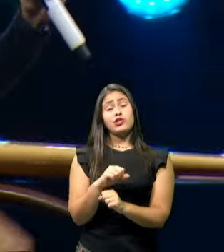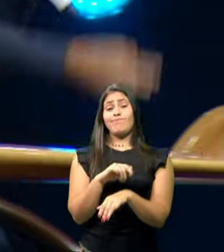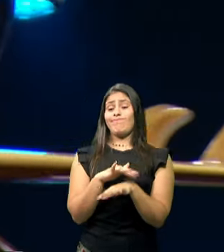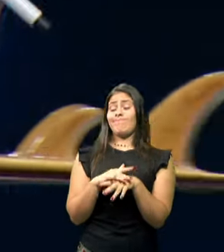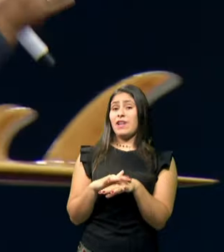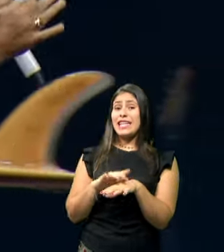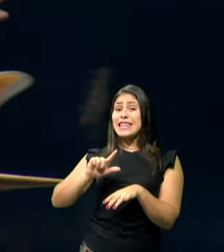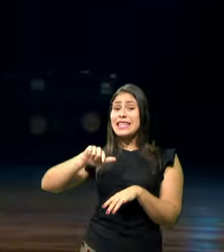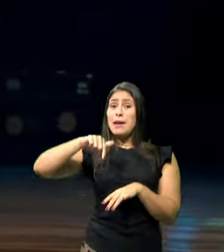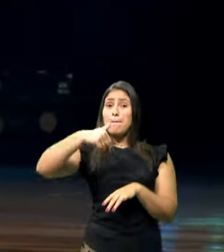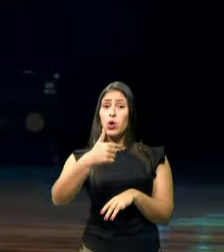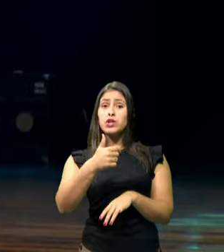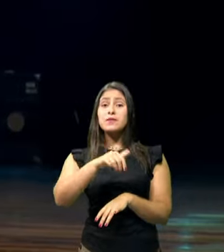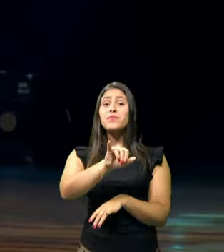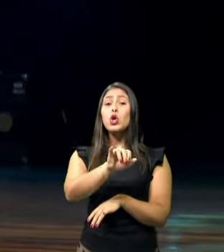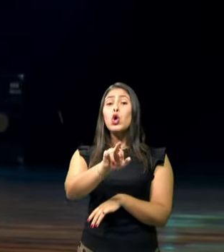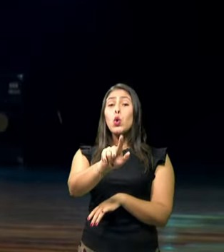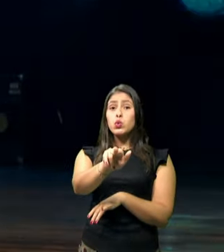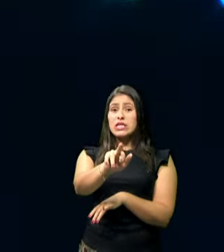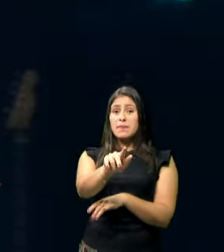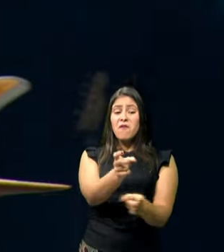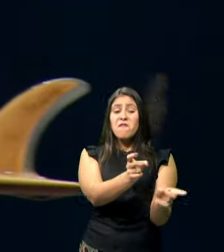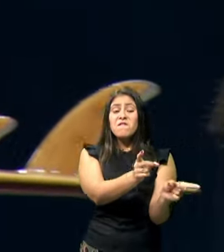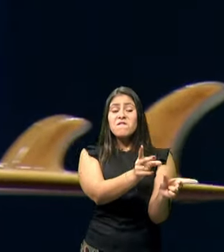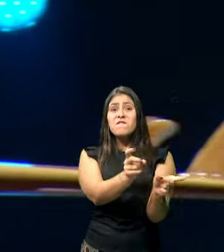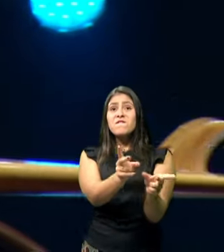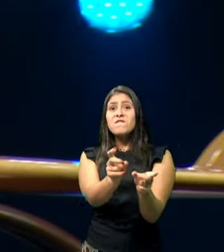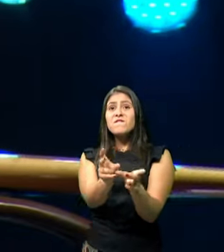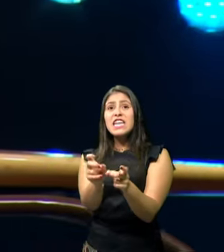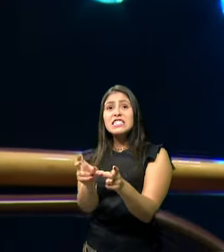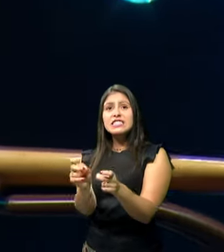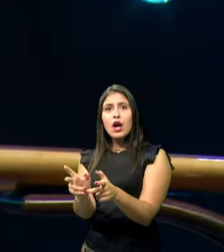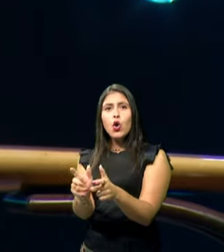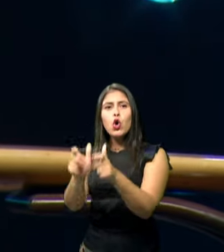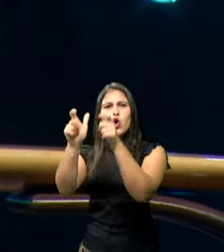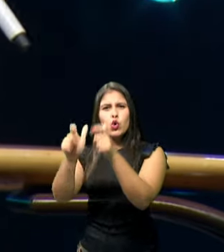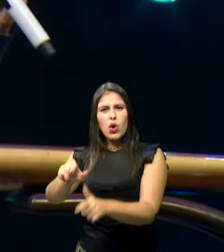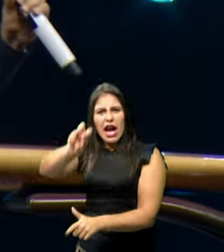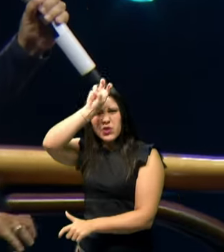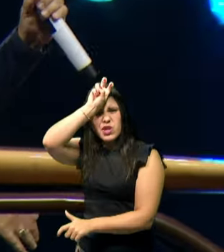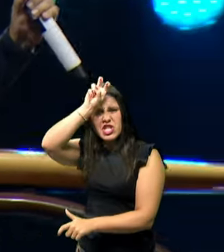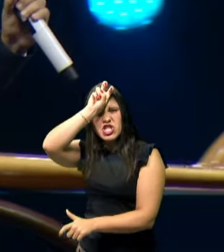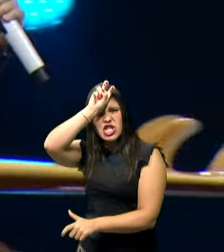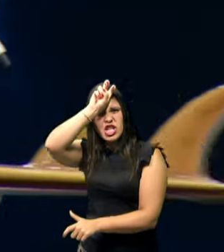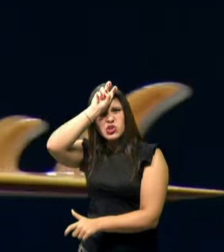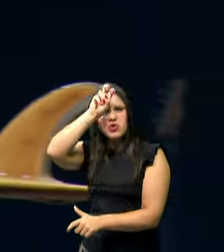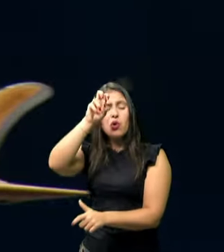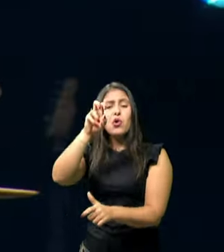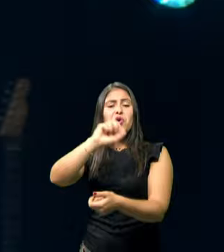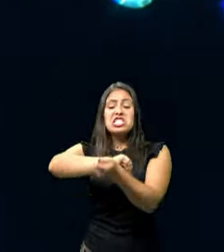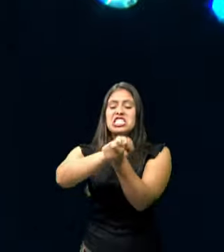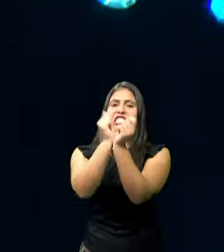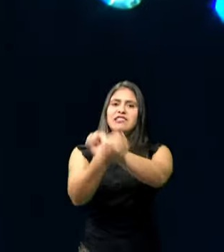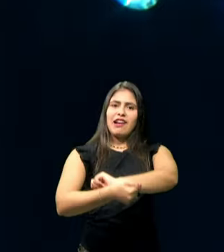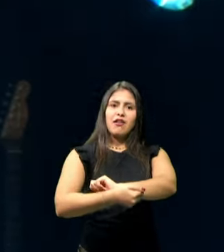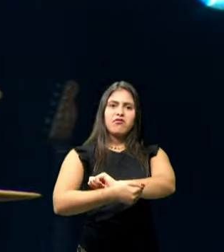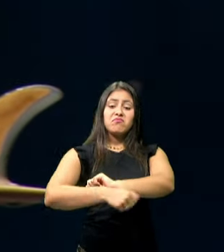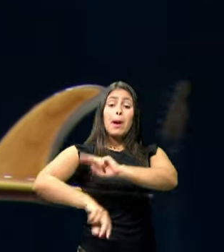é vendido e trabalha como escravo na casa de Potifar. Ele é